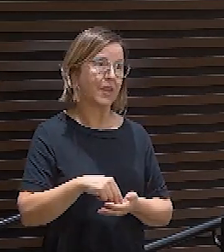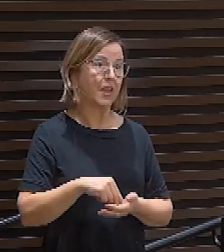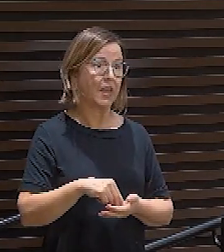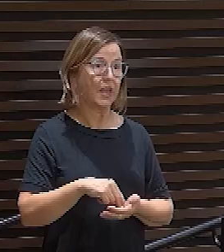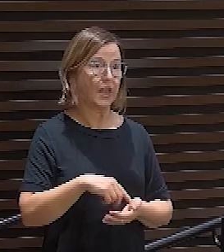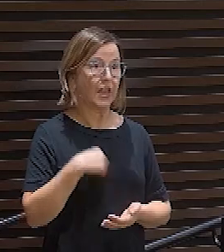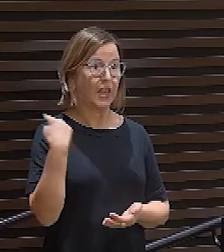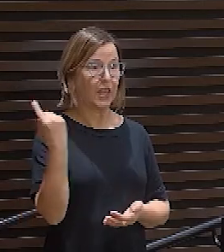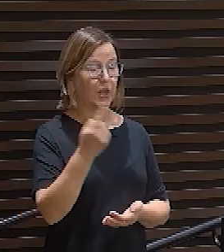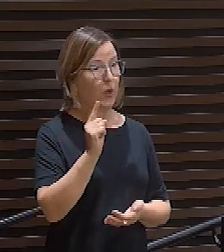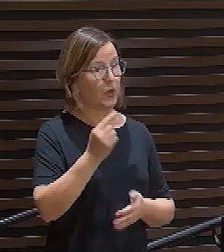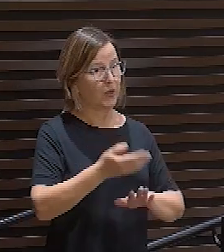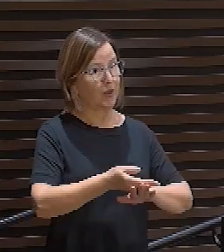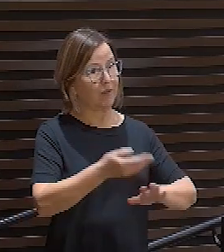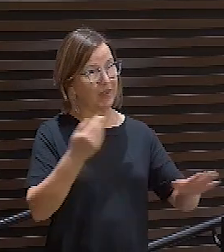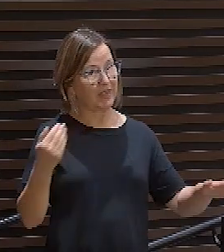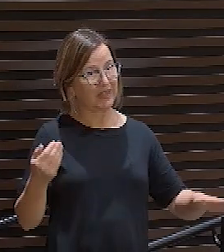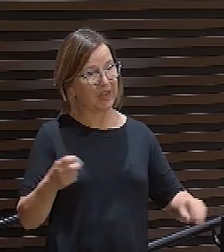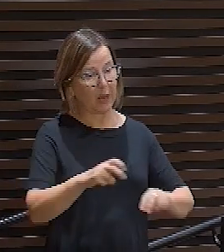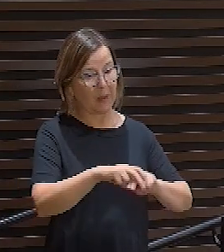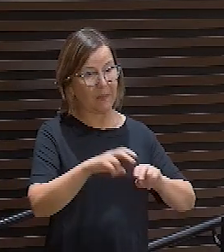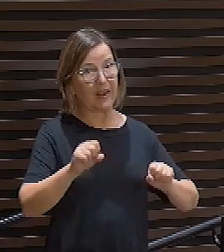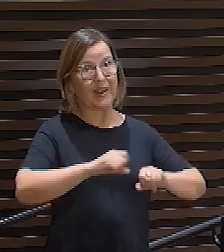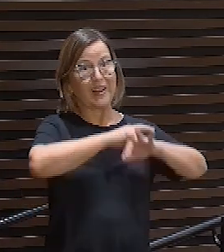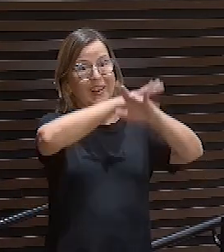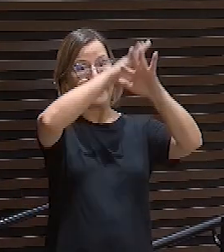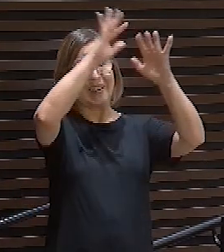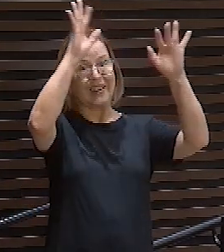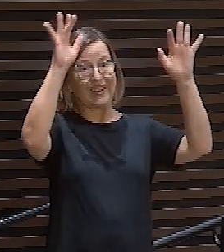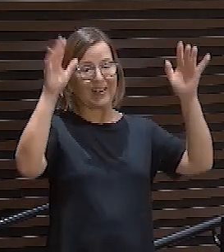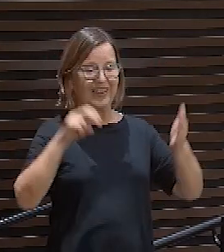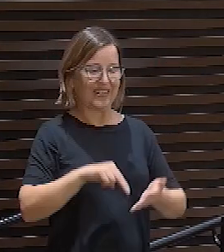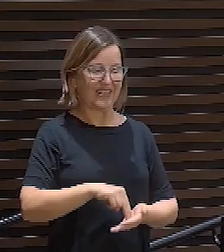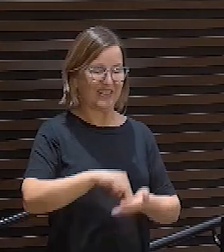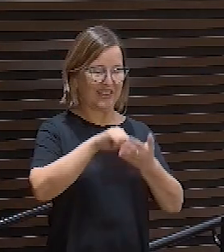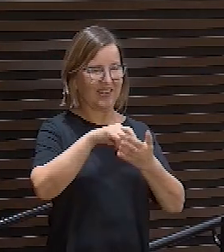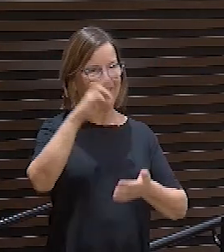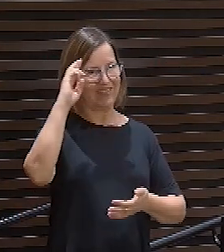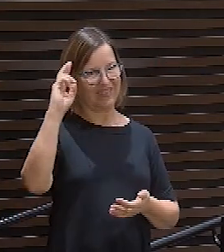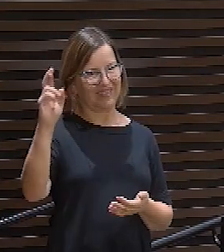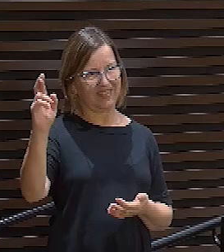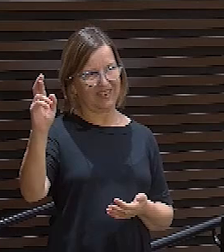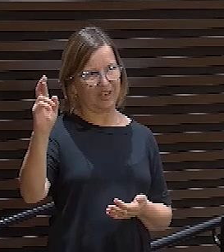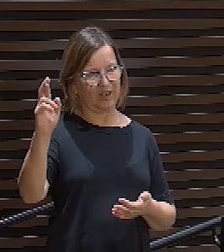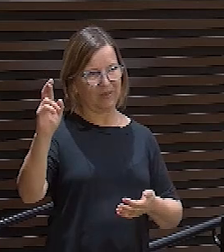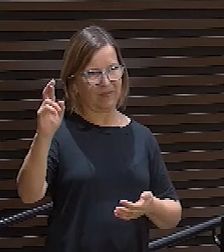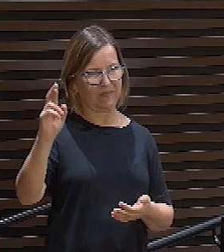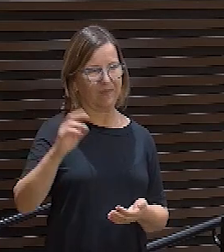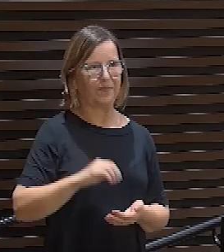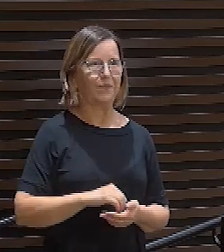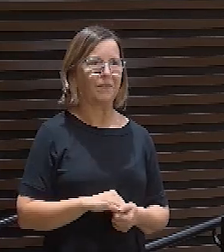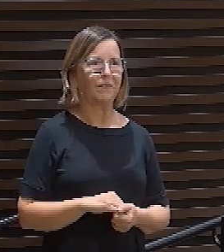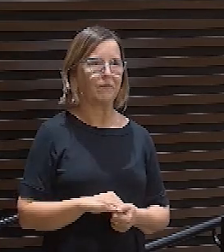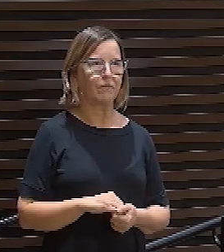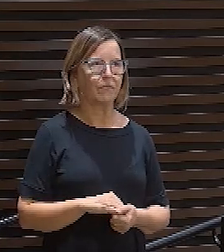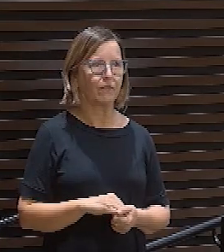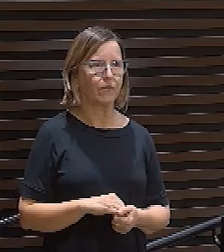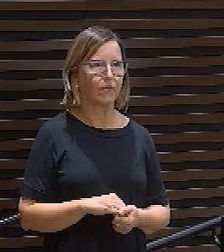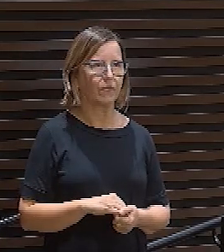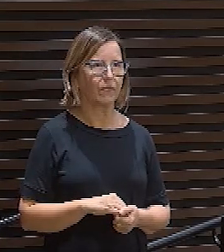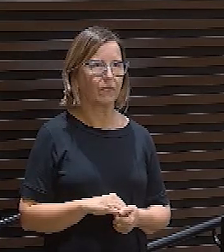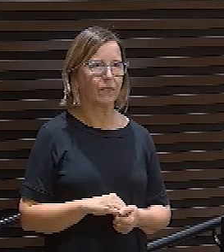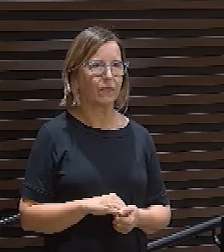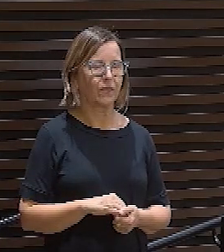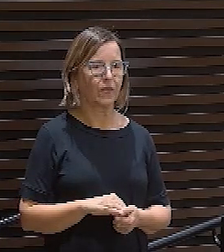pela glória e pelo sustento do Senhor. Nós não vamos negociar, vender, mudar, tornar mais